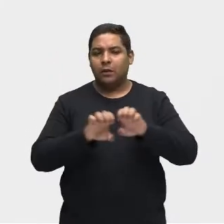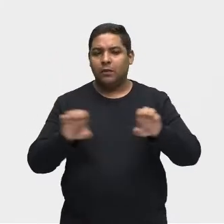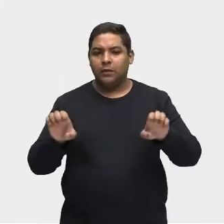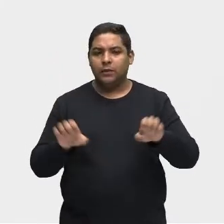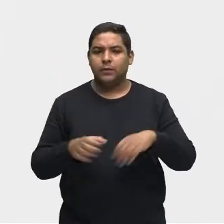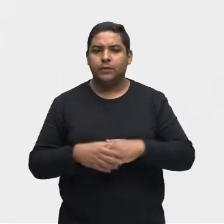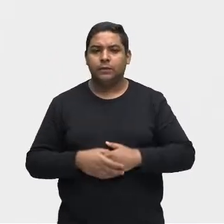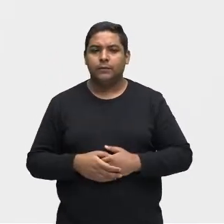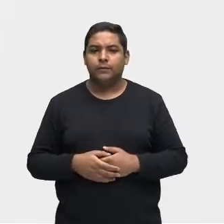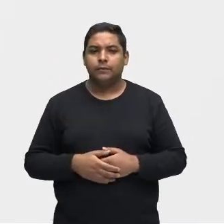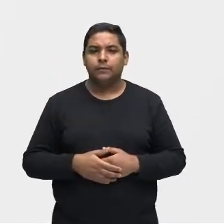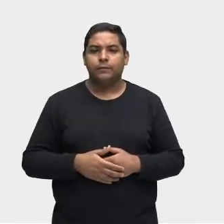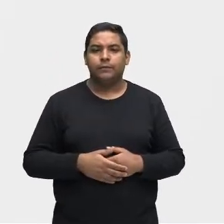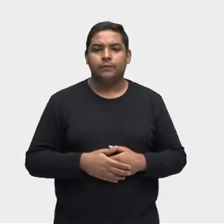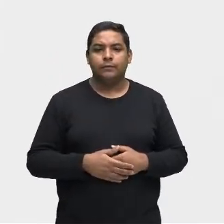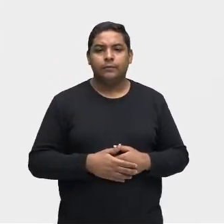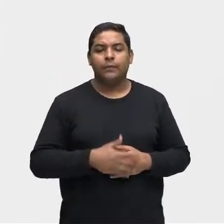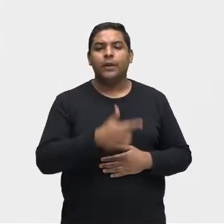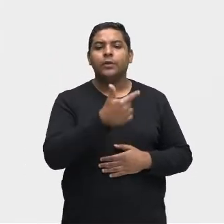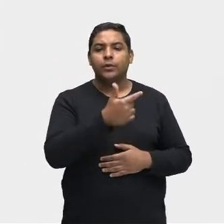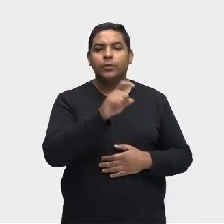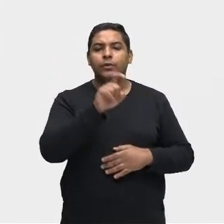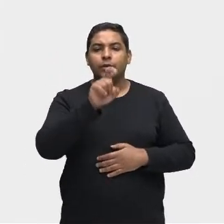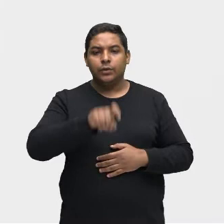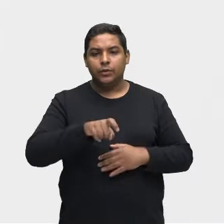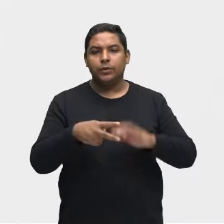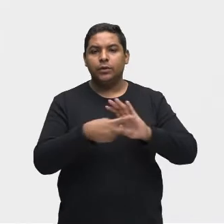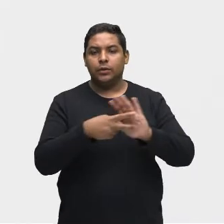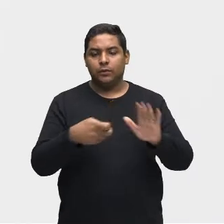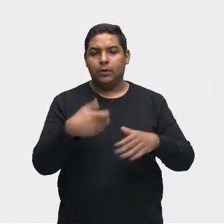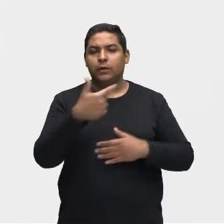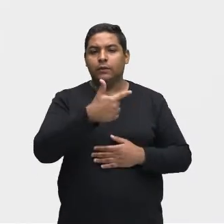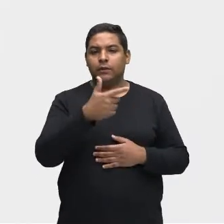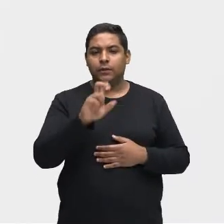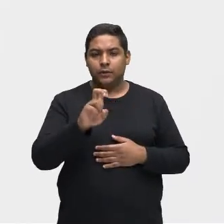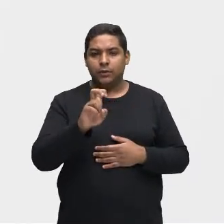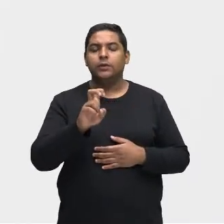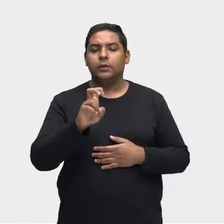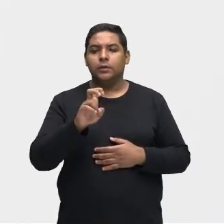equação, nós temos 2x igual, passando o